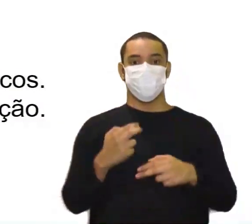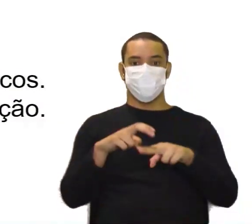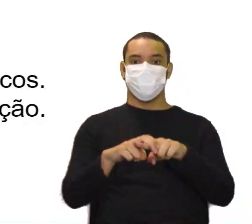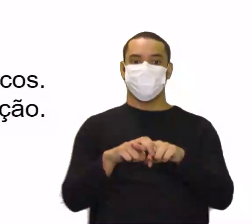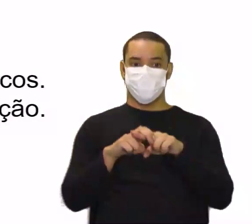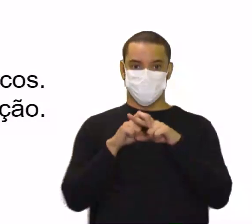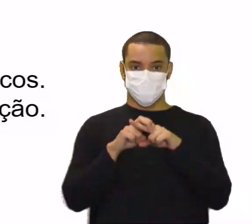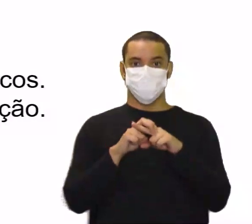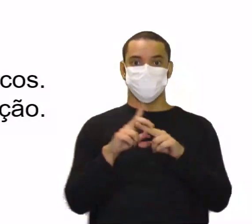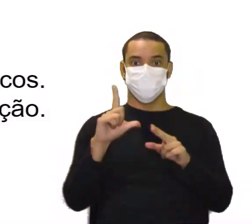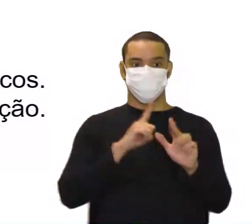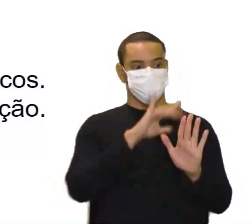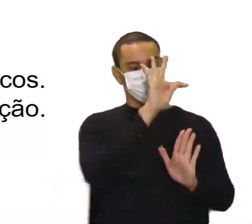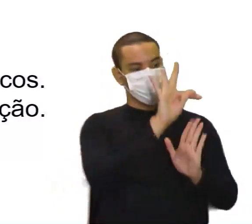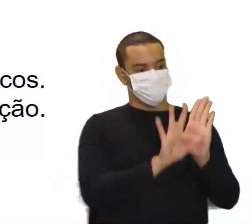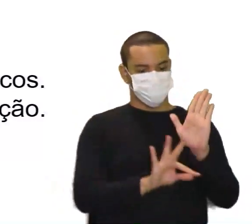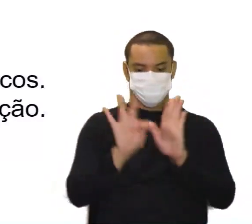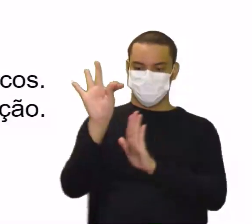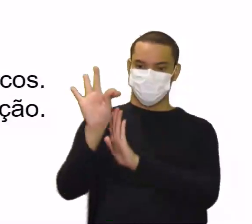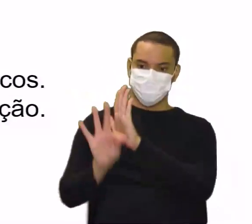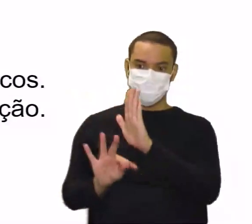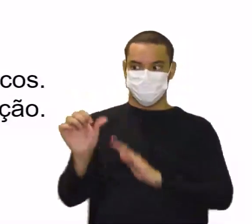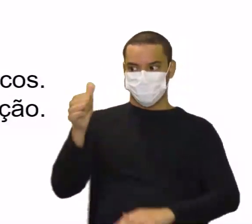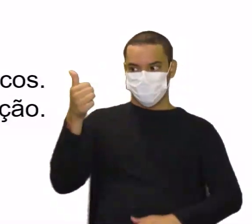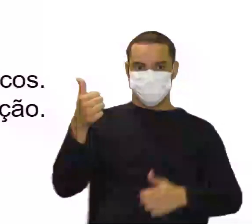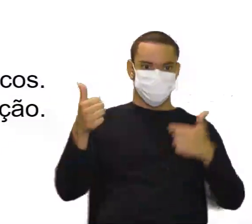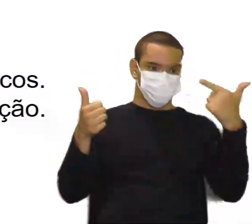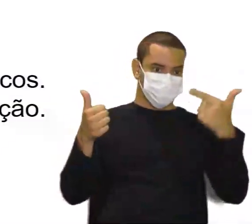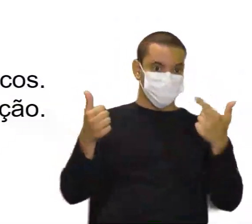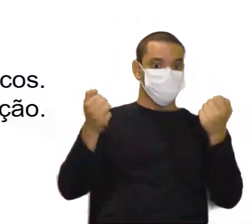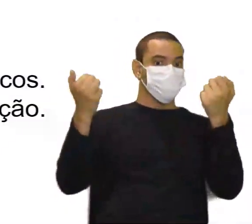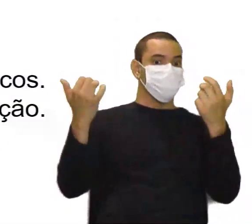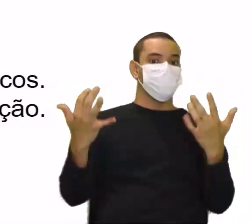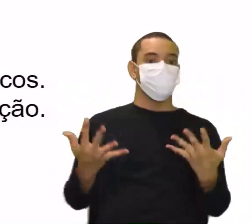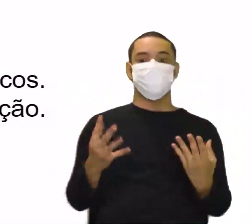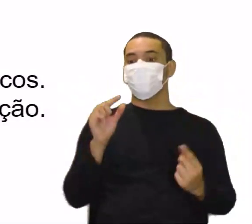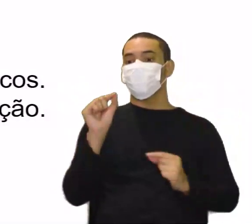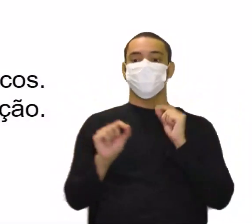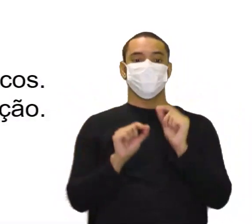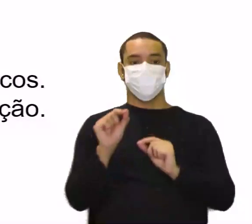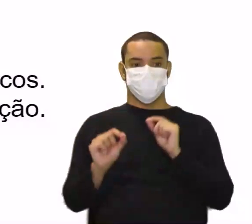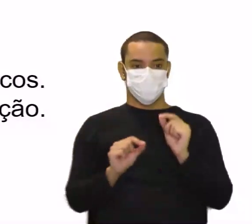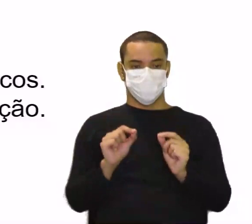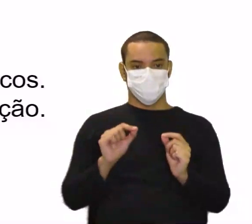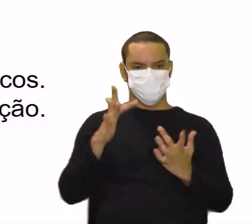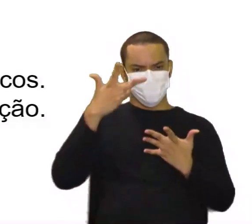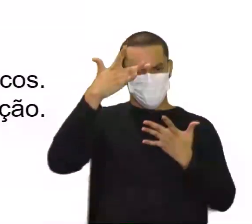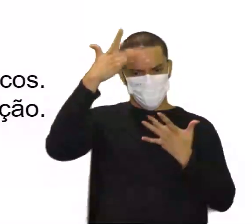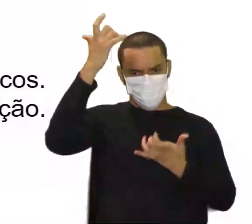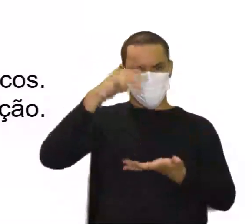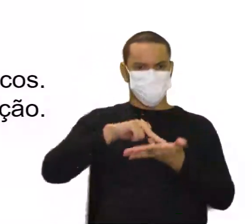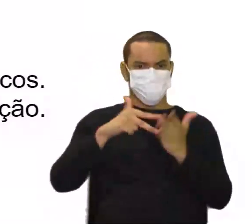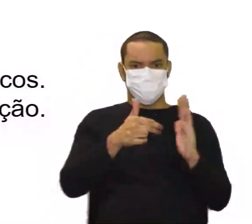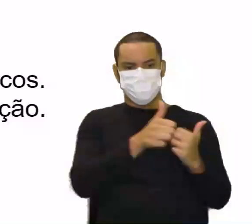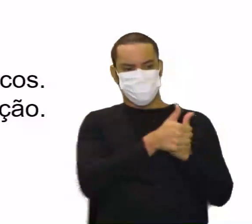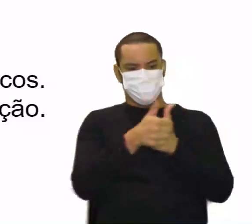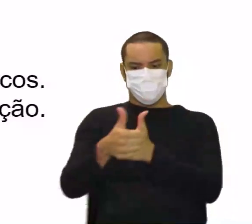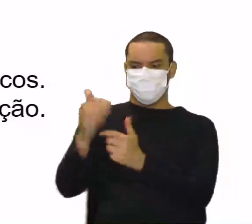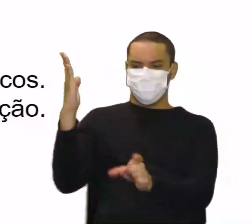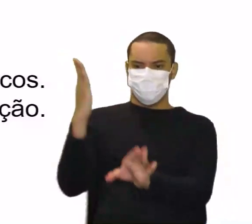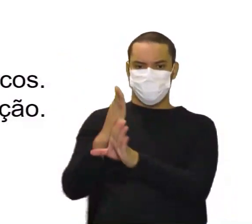ambos os textos para explicar o racionalismo moderno é a fé como guia das